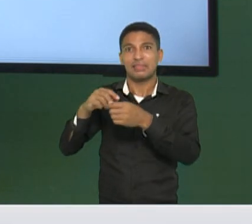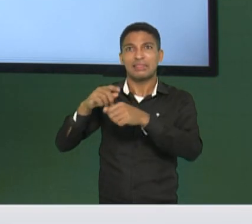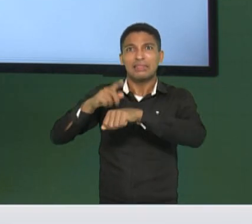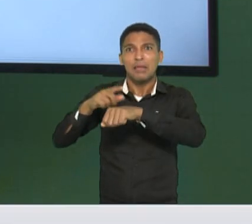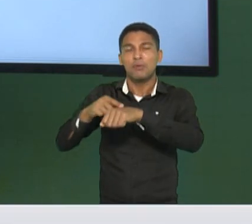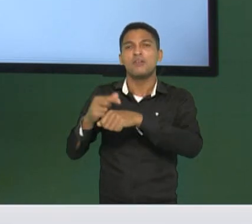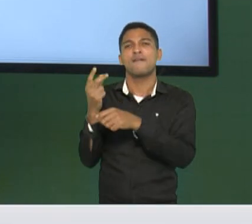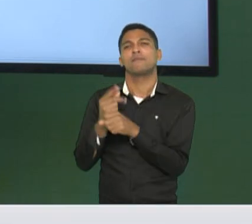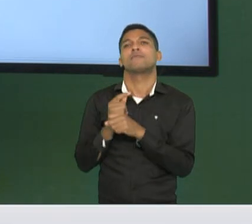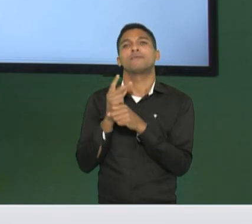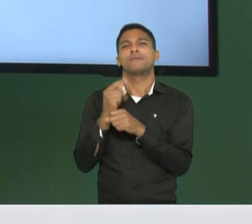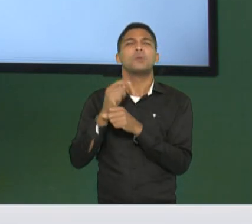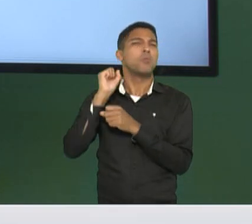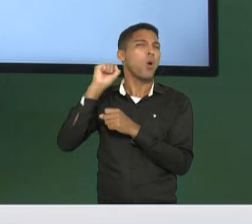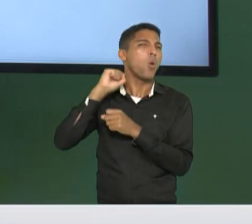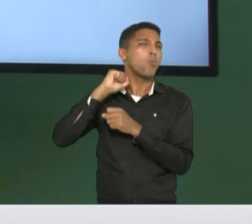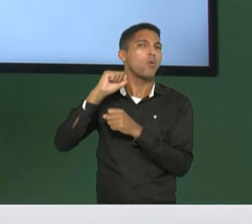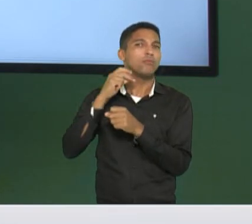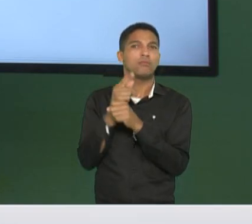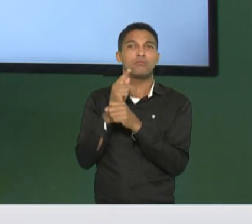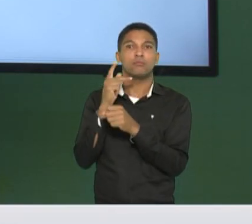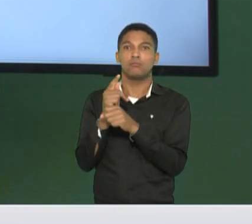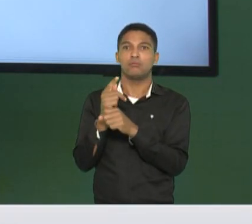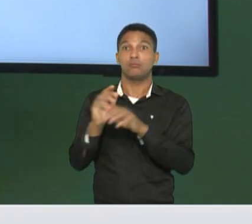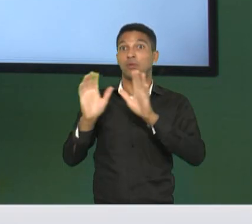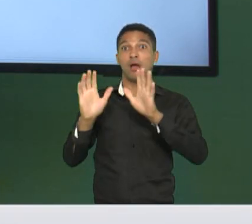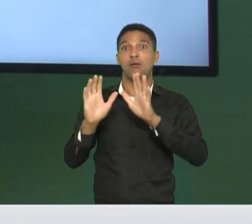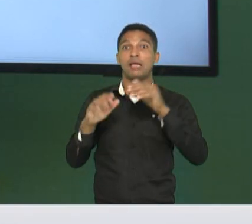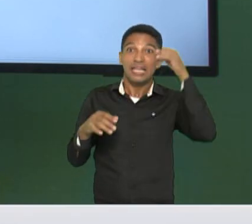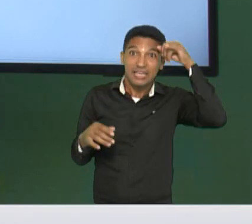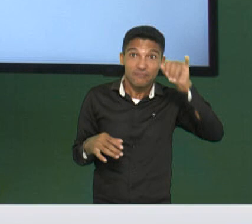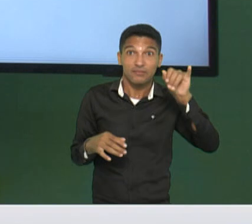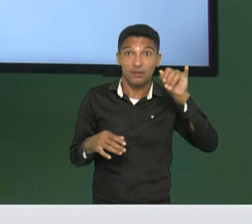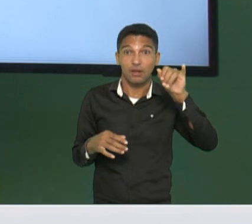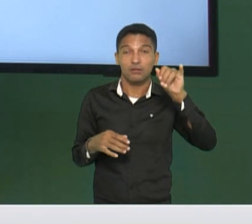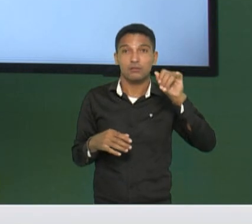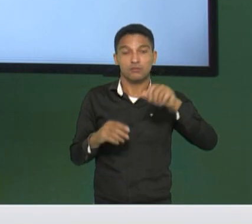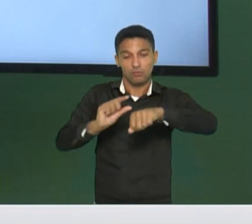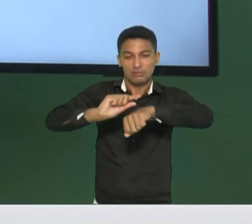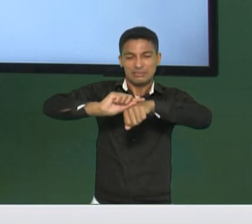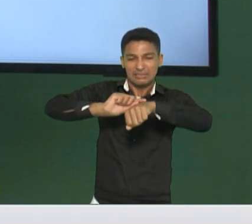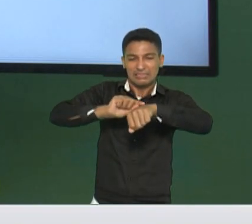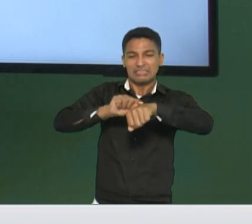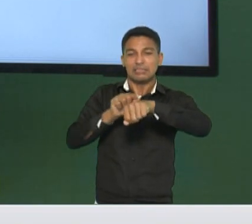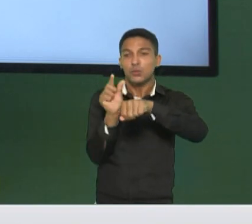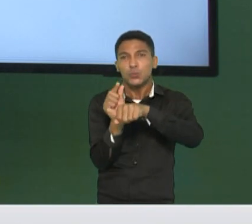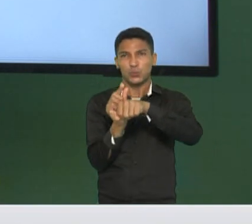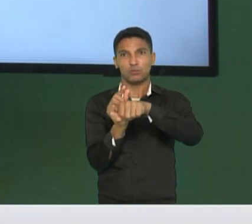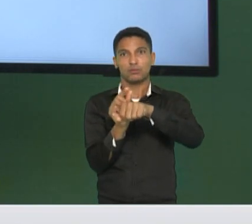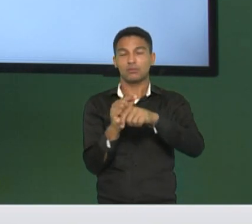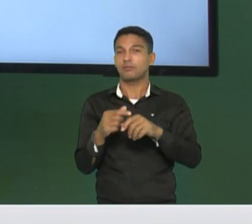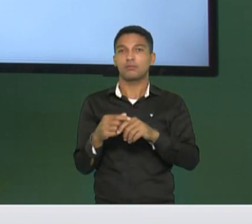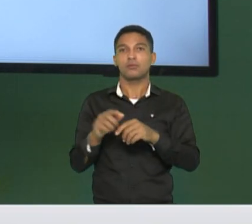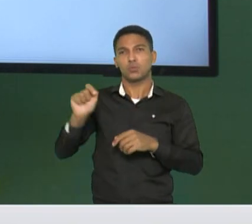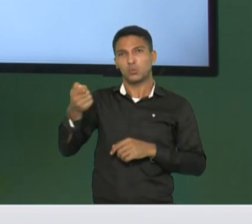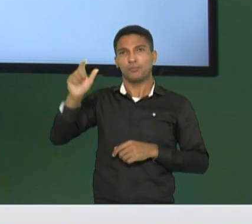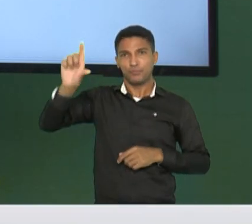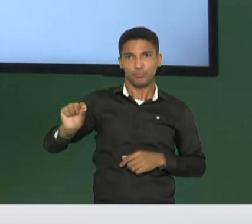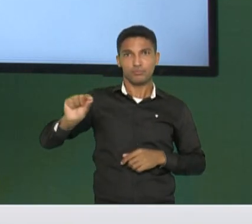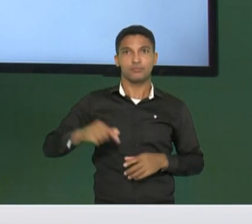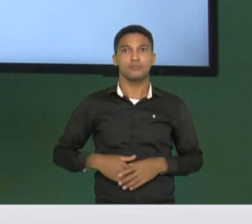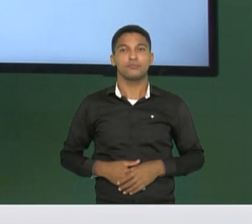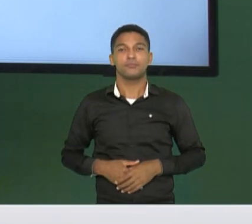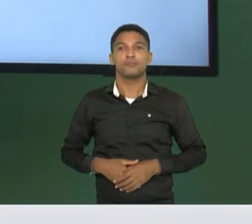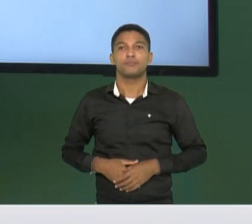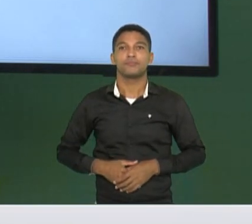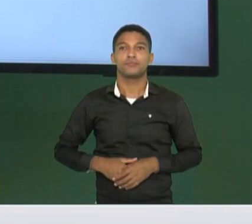proteçãozinhas, né? Por isso que as indústrias, as fábricas oferecem aquele equipamento de proteção individual para o ouvido, porque tem que ficar exposto a